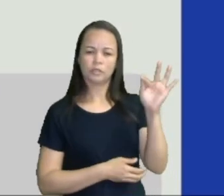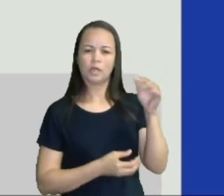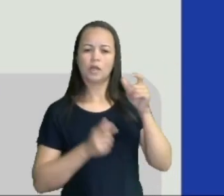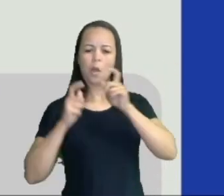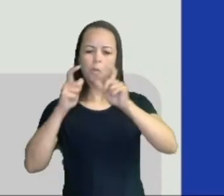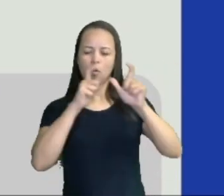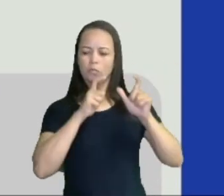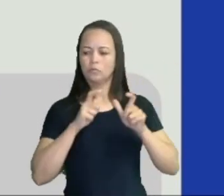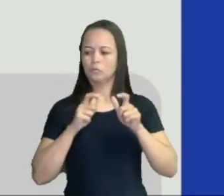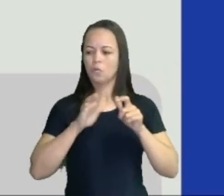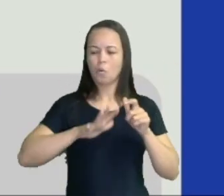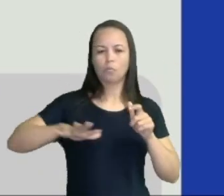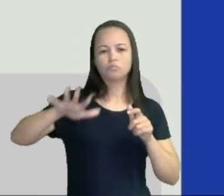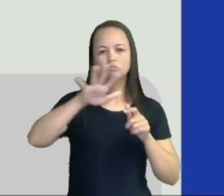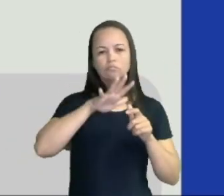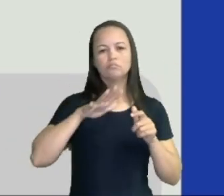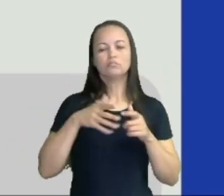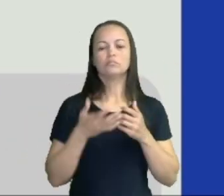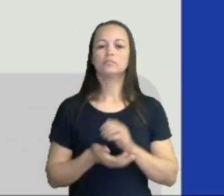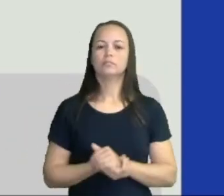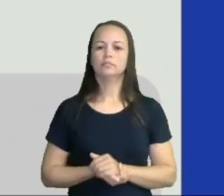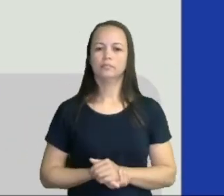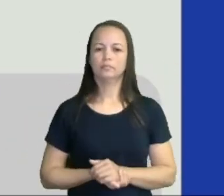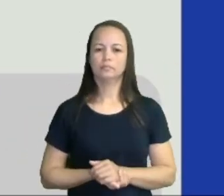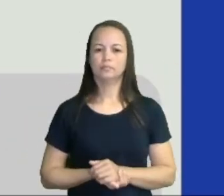que, considerando